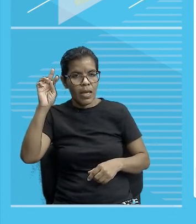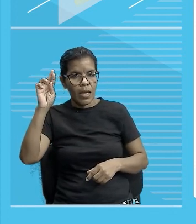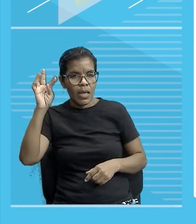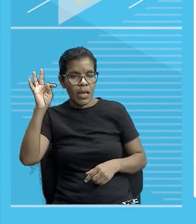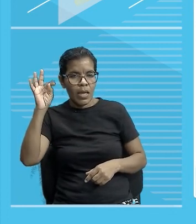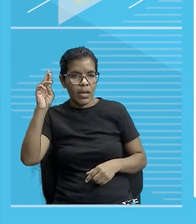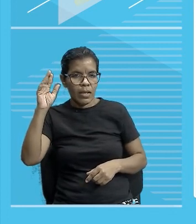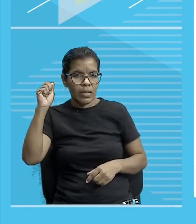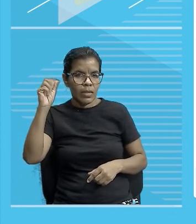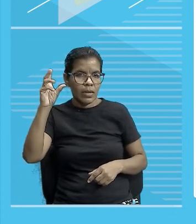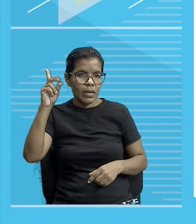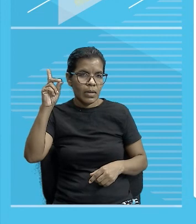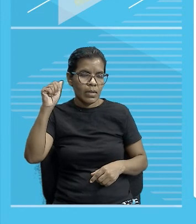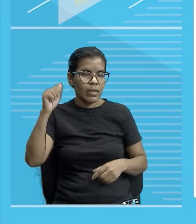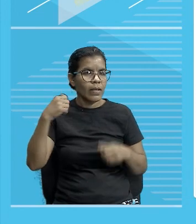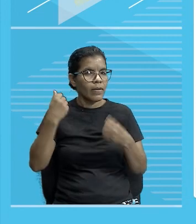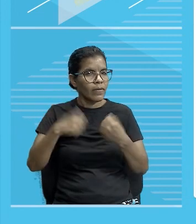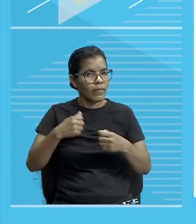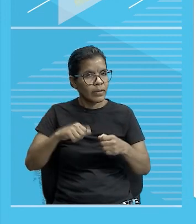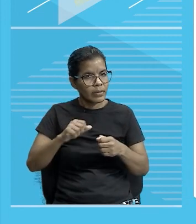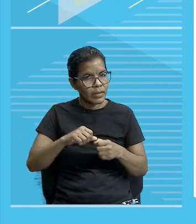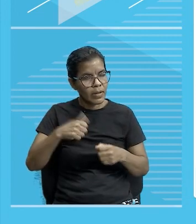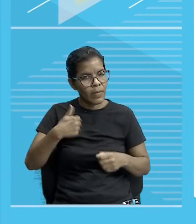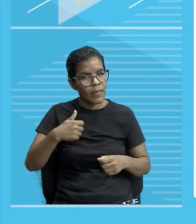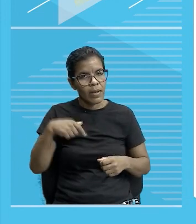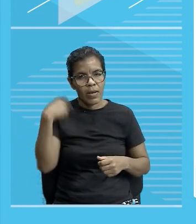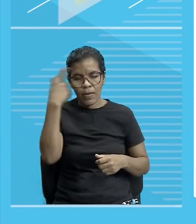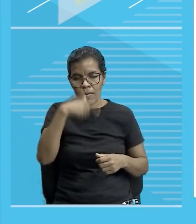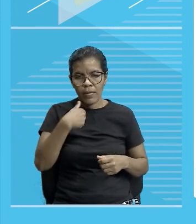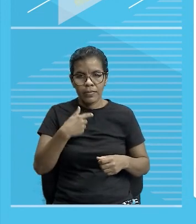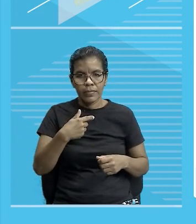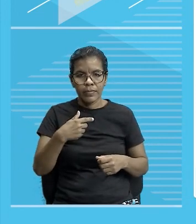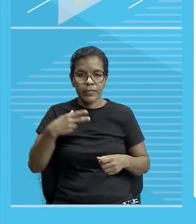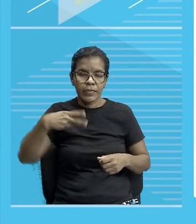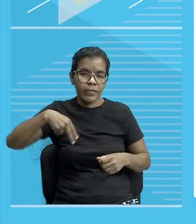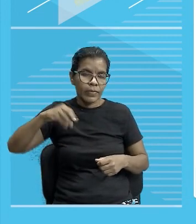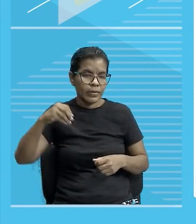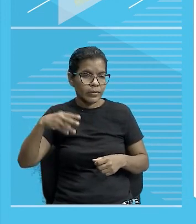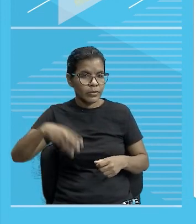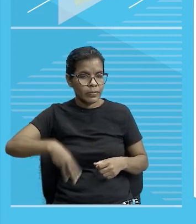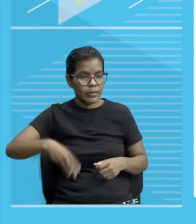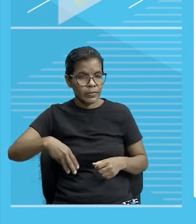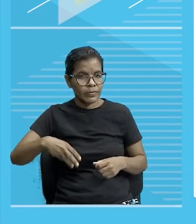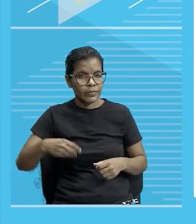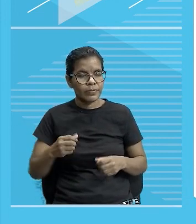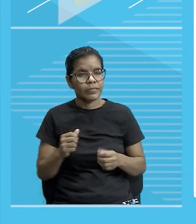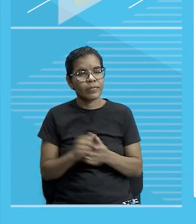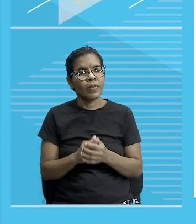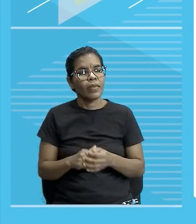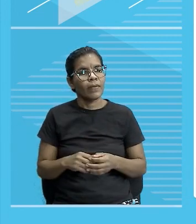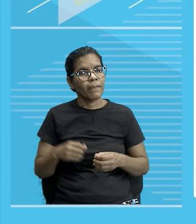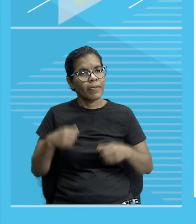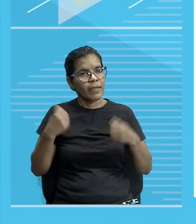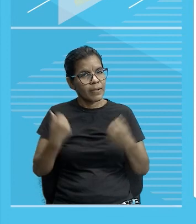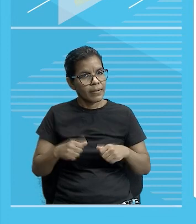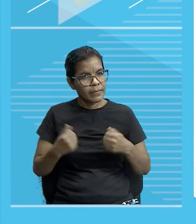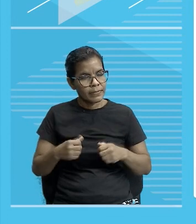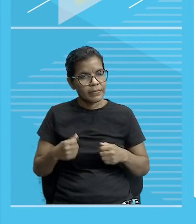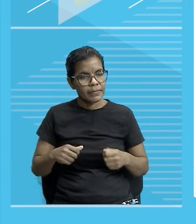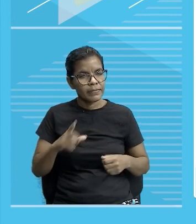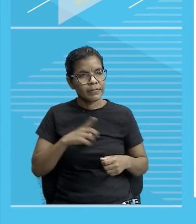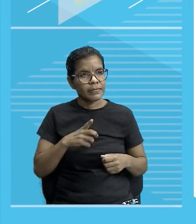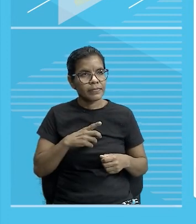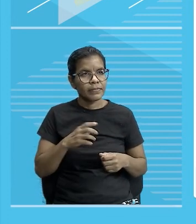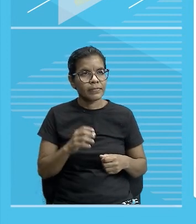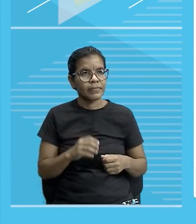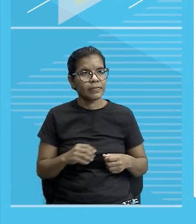e dizer Olha você fazer isso é uma hora para isso Ou é 20 minutos para palestra 20 minutos para isso eu tenho que ter uma programação gente